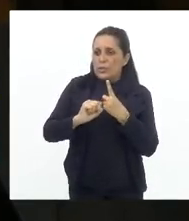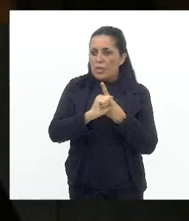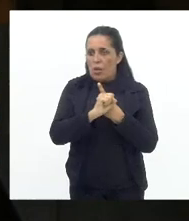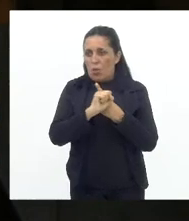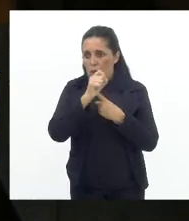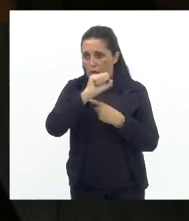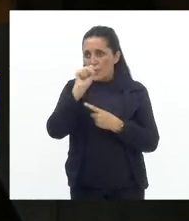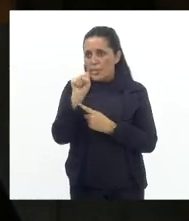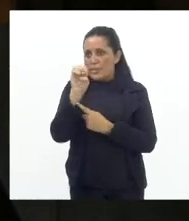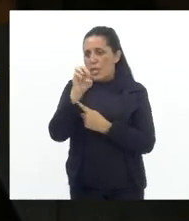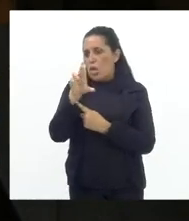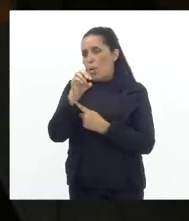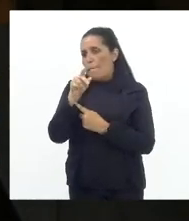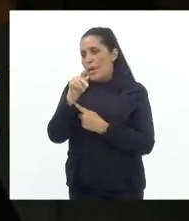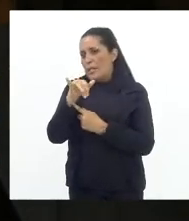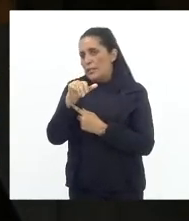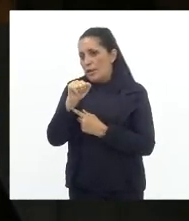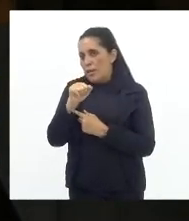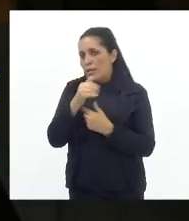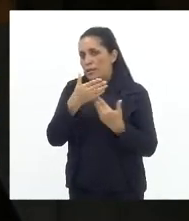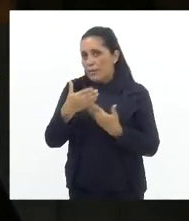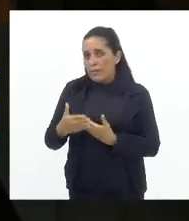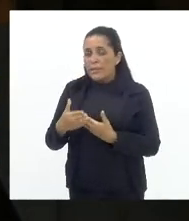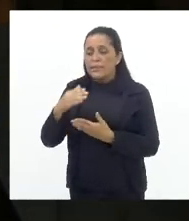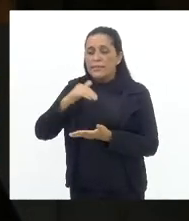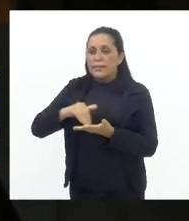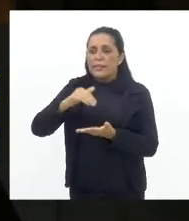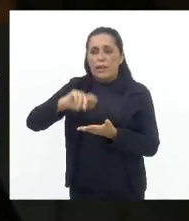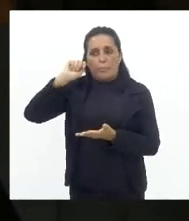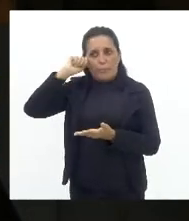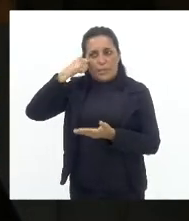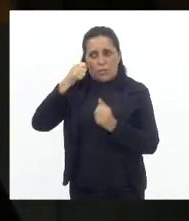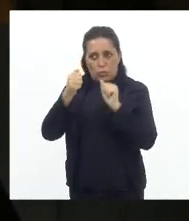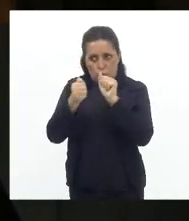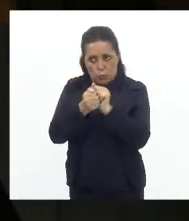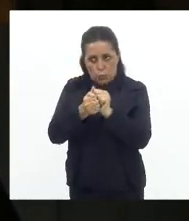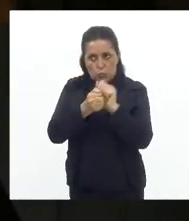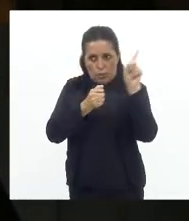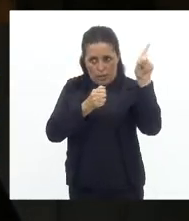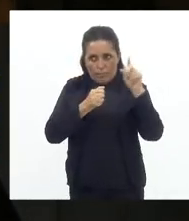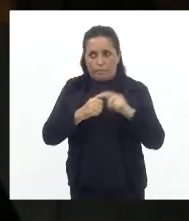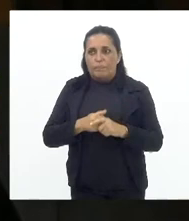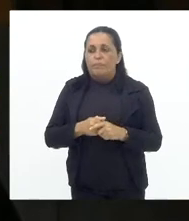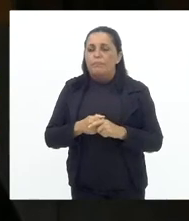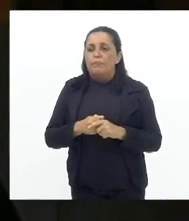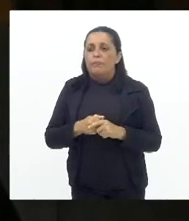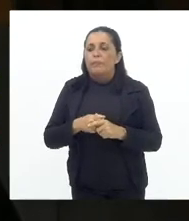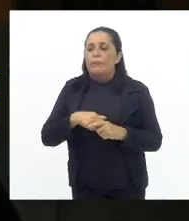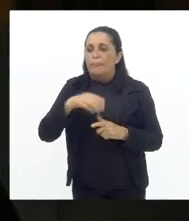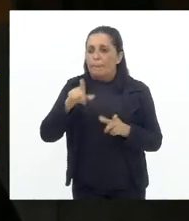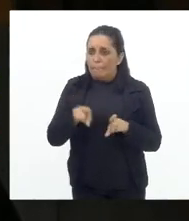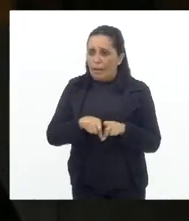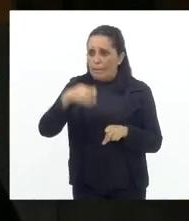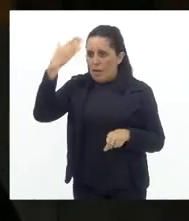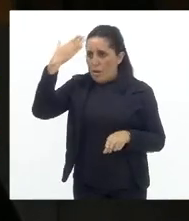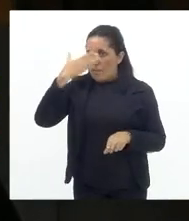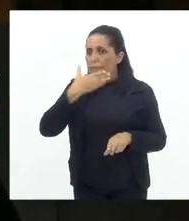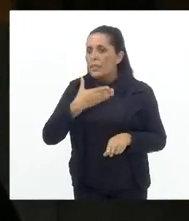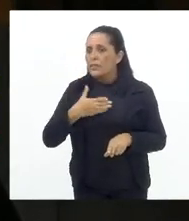de Seropédica a saúde a subsecretária preta é que esteve conosco e também com a presença